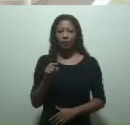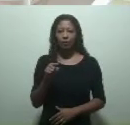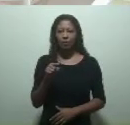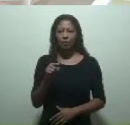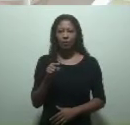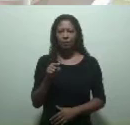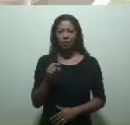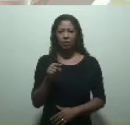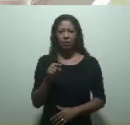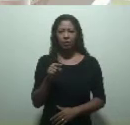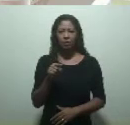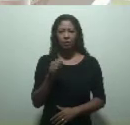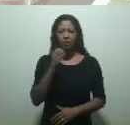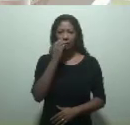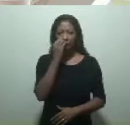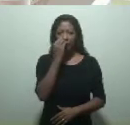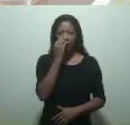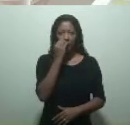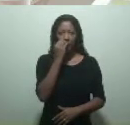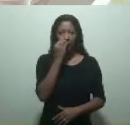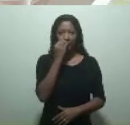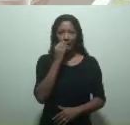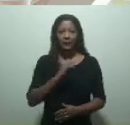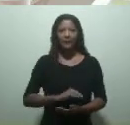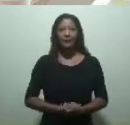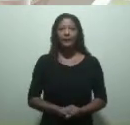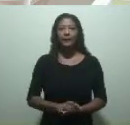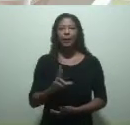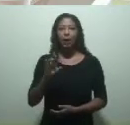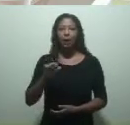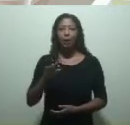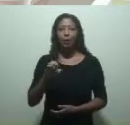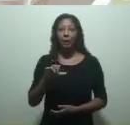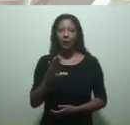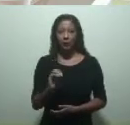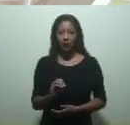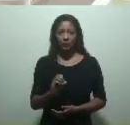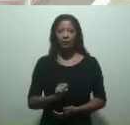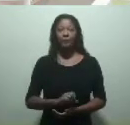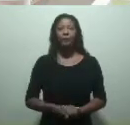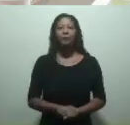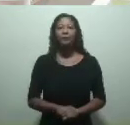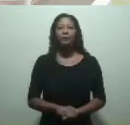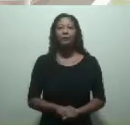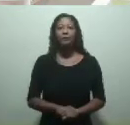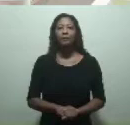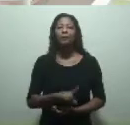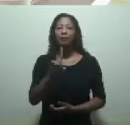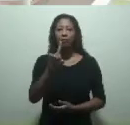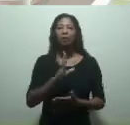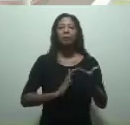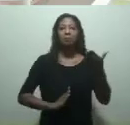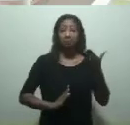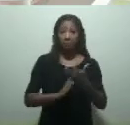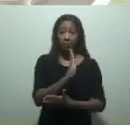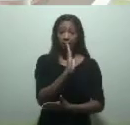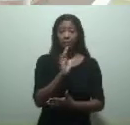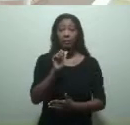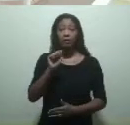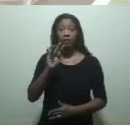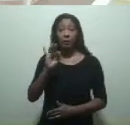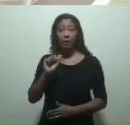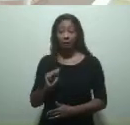Romanos. A ata da 125ª sessão ordinária foi lida e aprovada por unanimidade